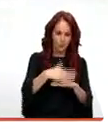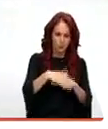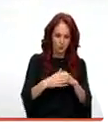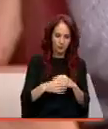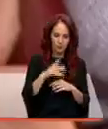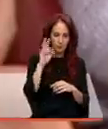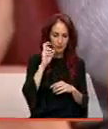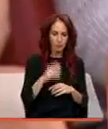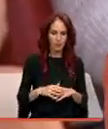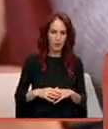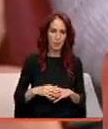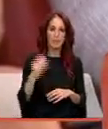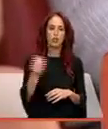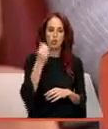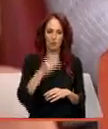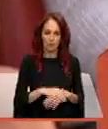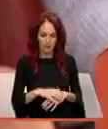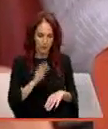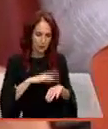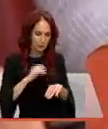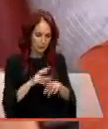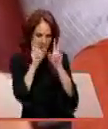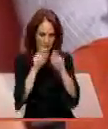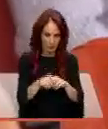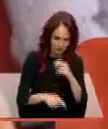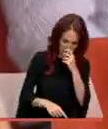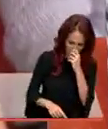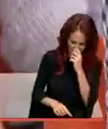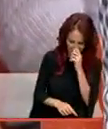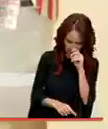ouvir nomeadamente jovens sim à proposta de testemunhas